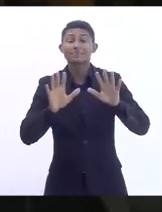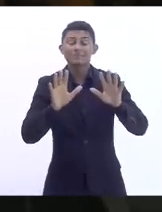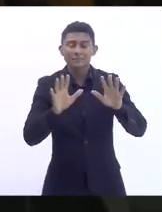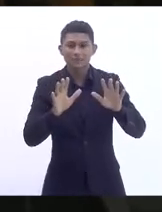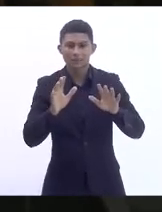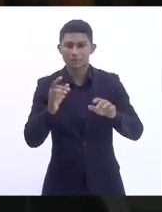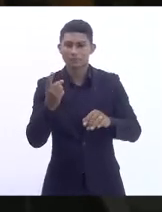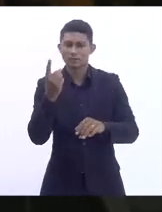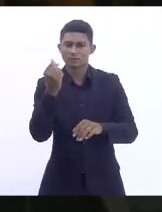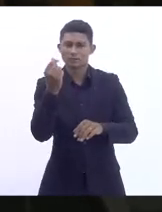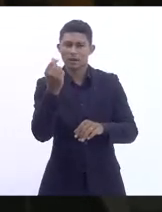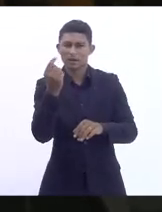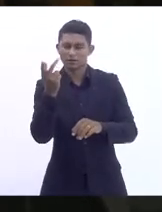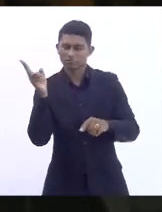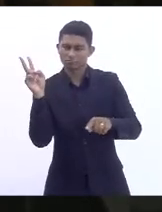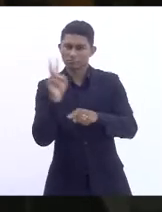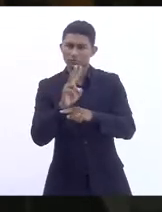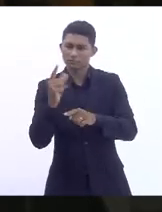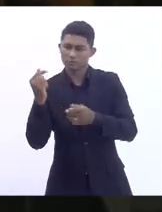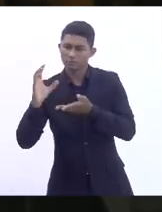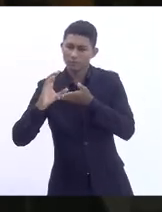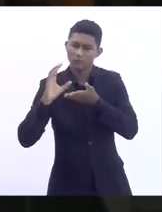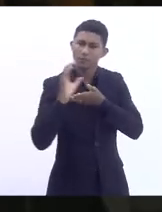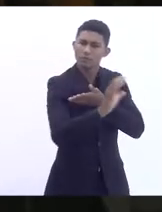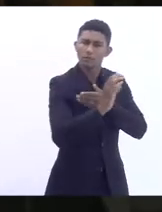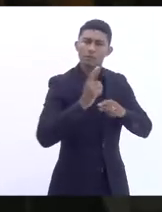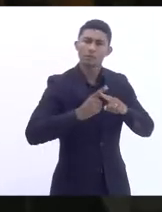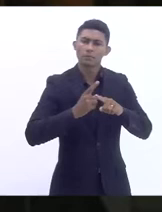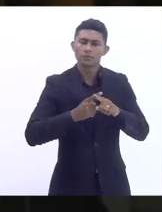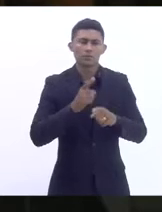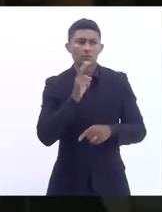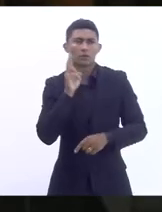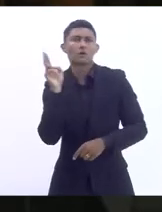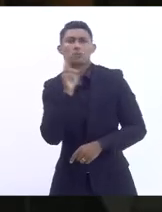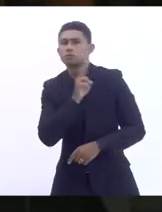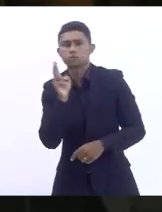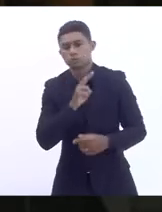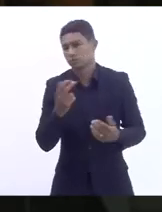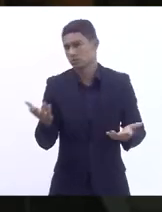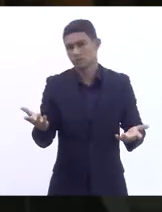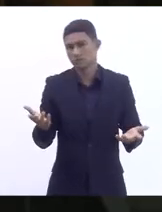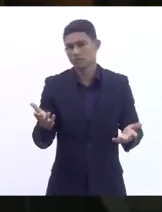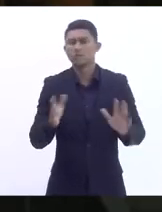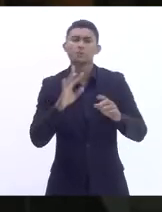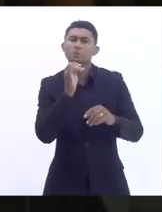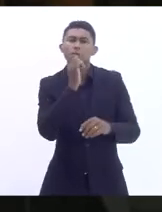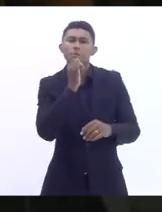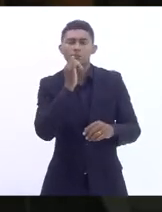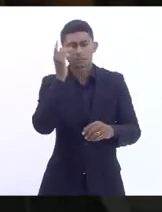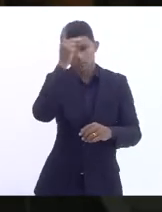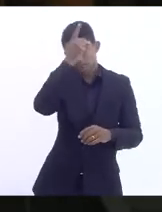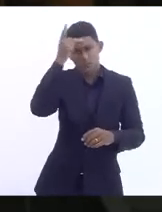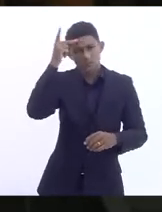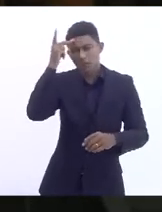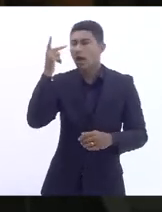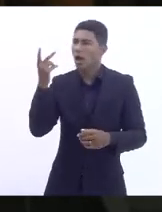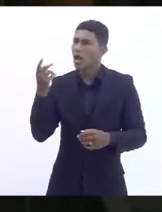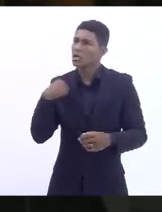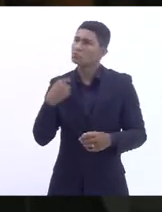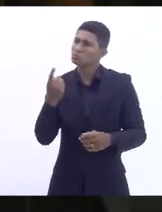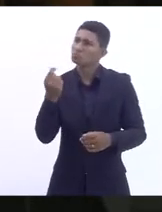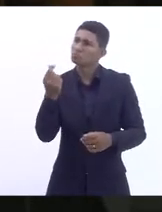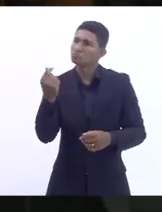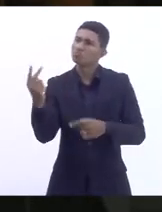questões emergenciais. Ninguém toma empréstimo porque goste.